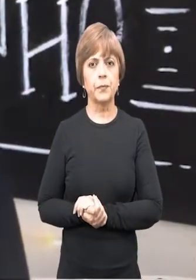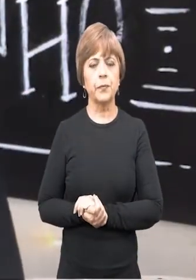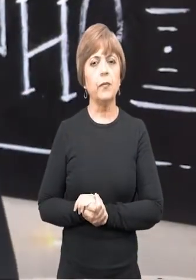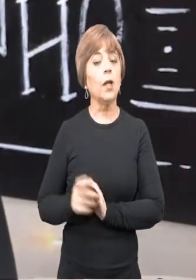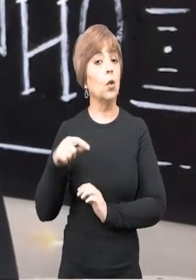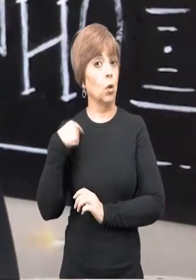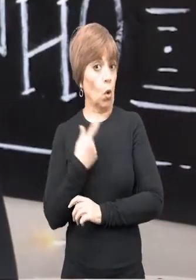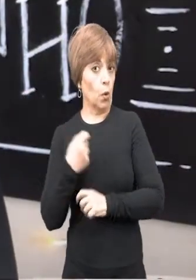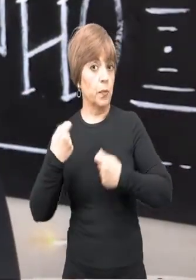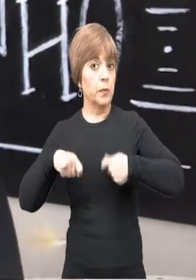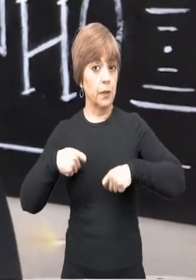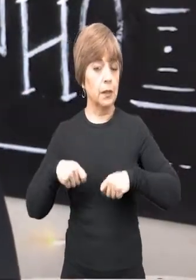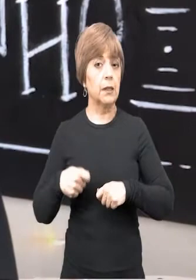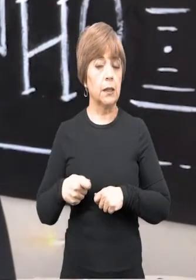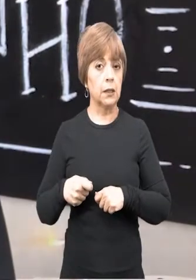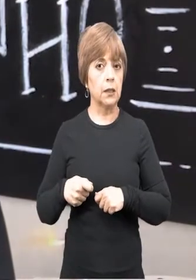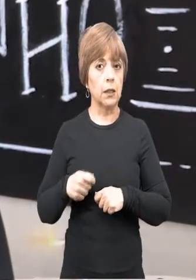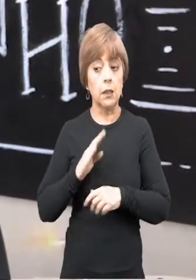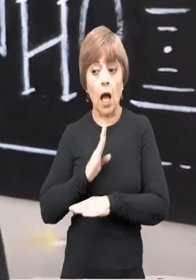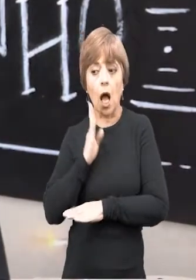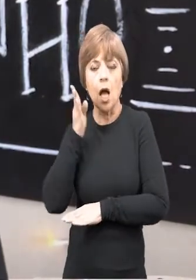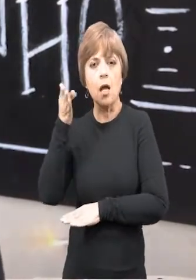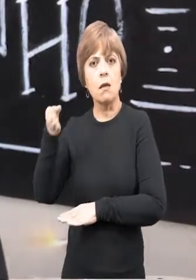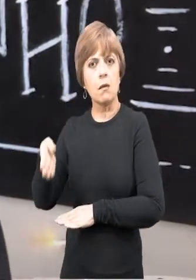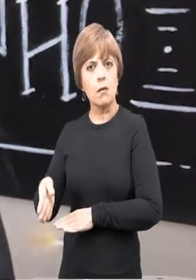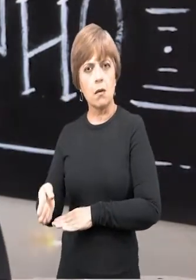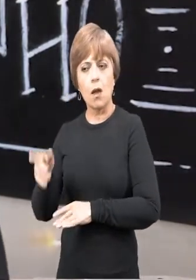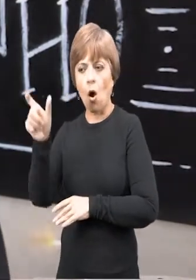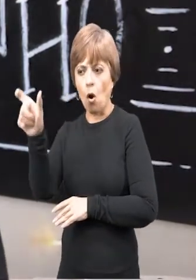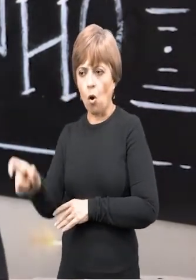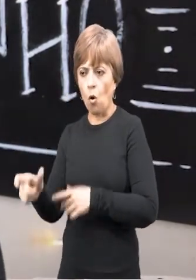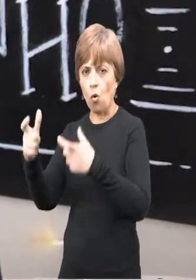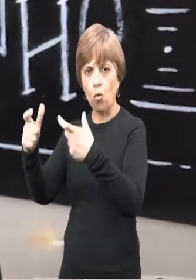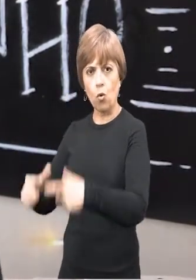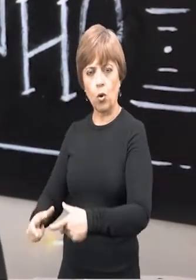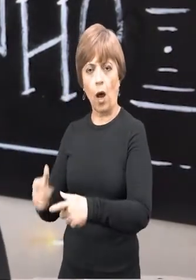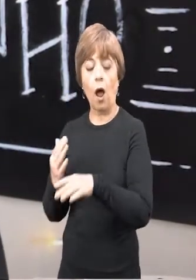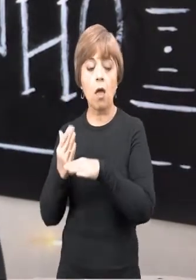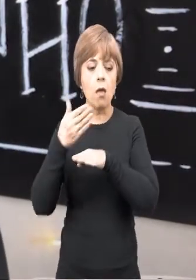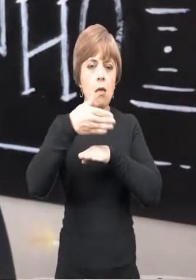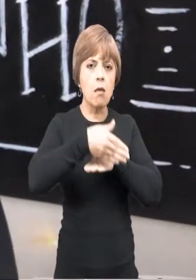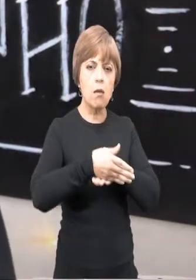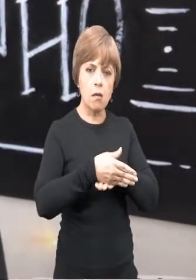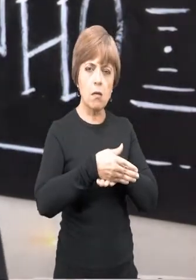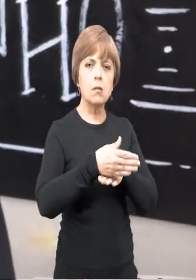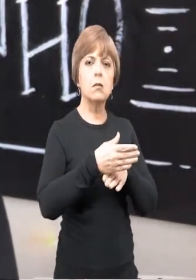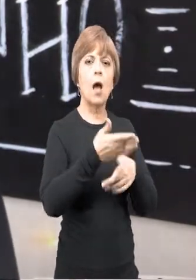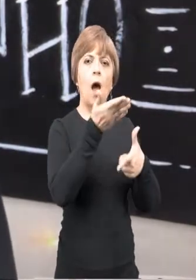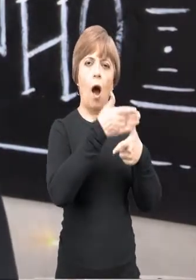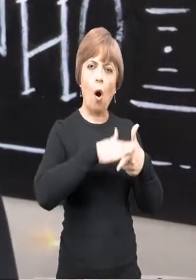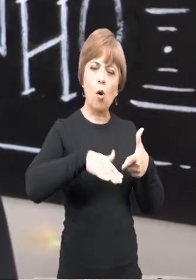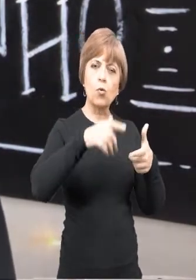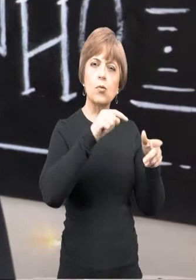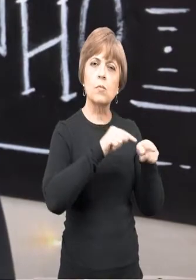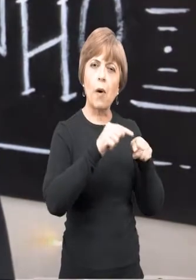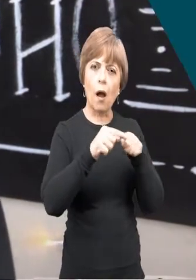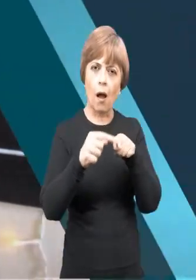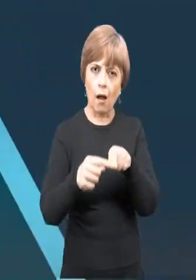é preciso ir até onde as pessoas estão, é preciso ir até as comunidades, ir até os bairros